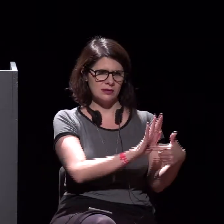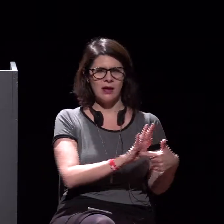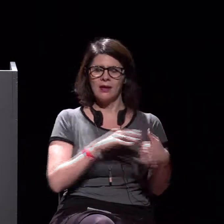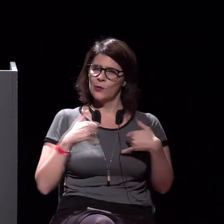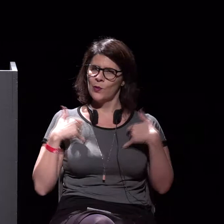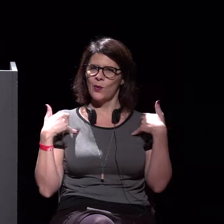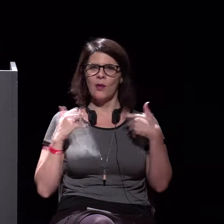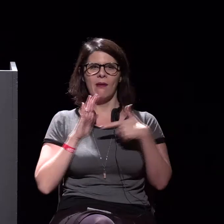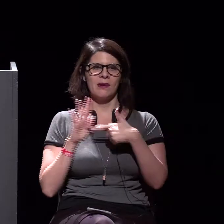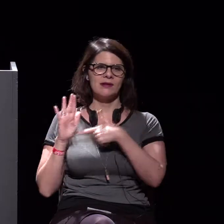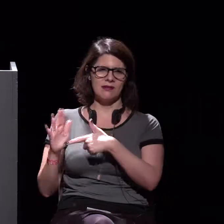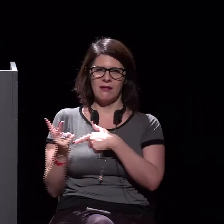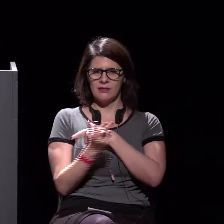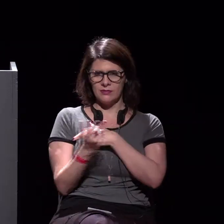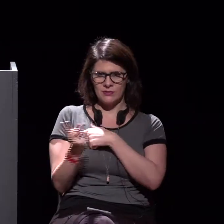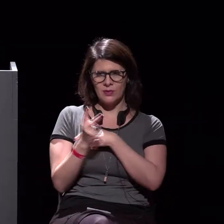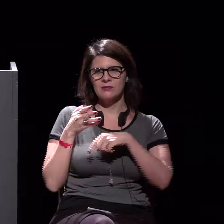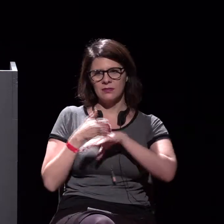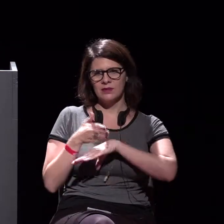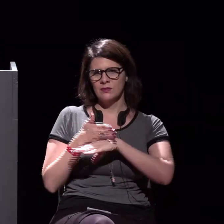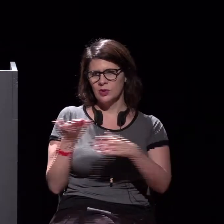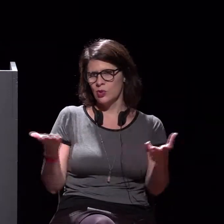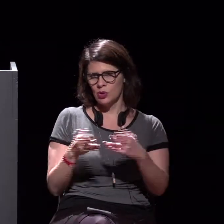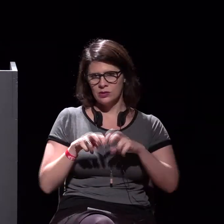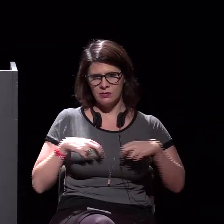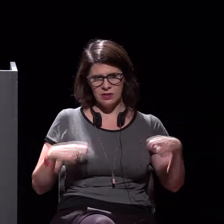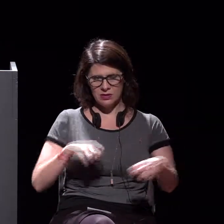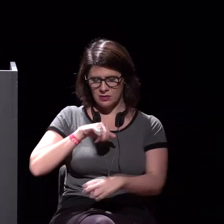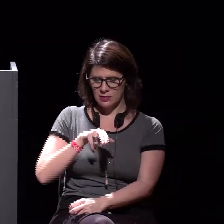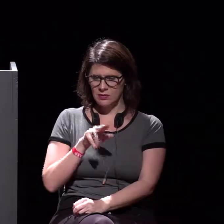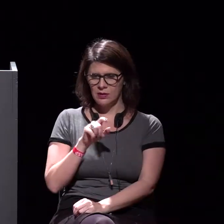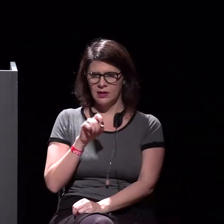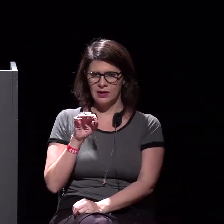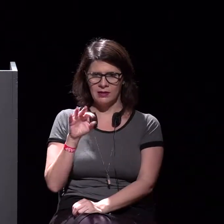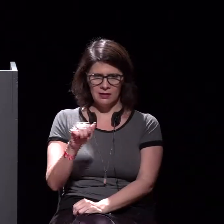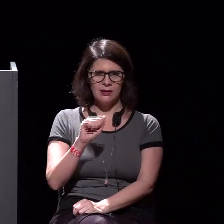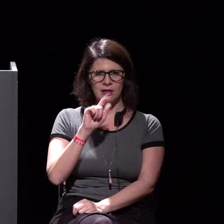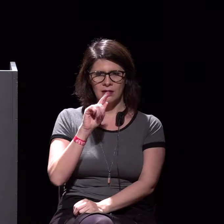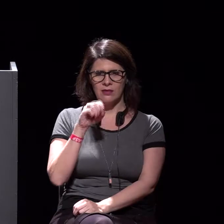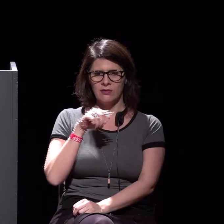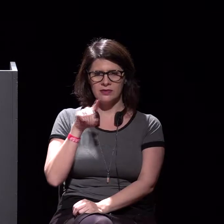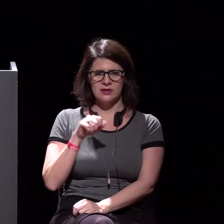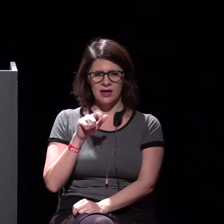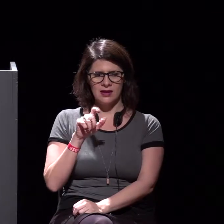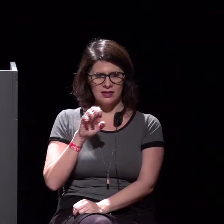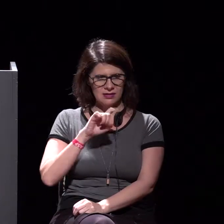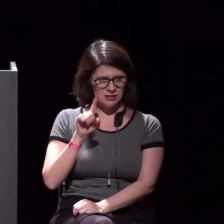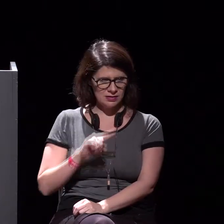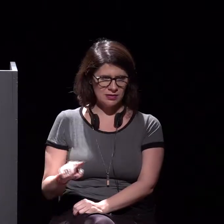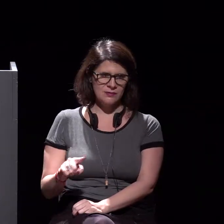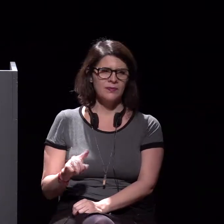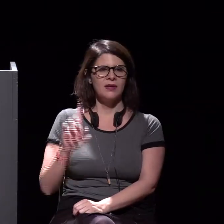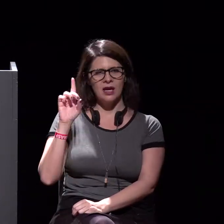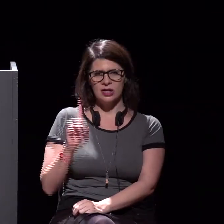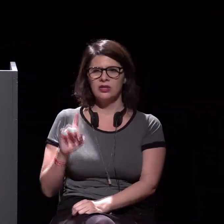alegria de apresentar as duas participantes dessa mesa, a Julieta Gonzalez, em primeiro lugar, diretora artística do Museu